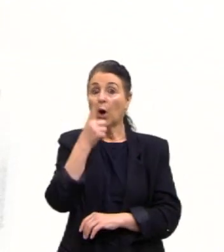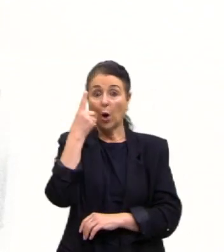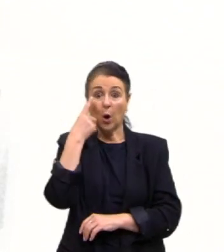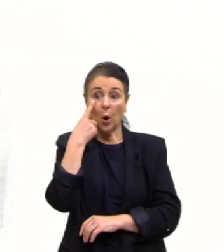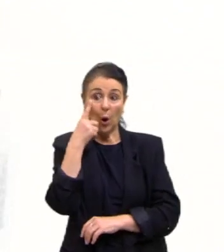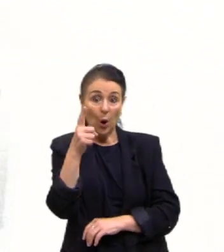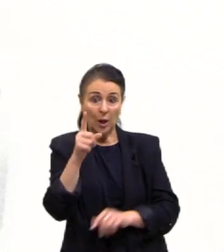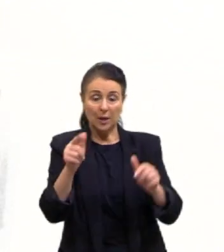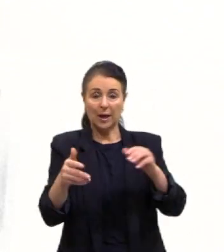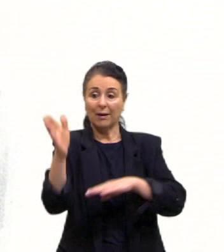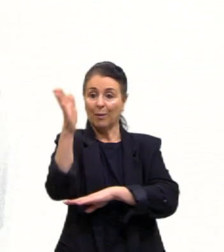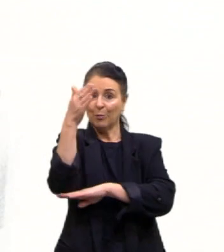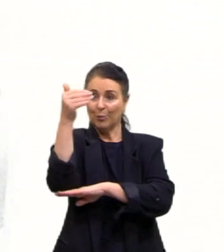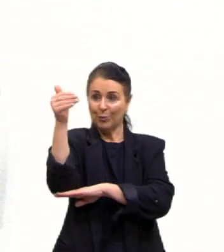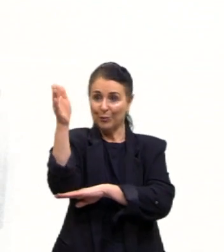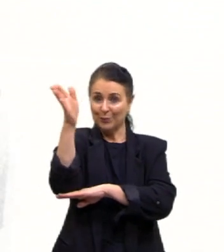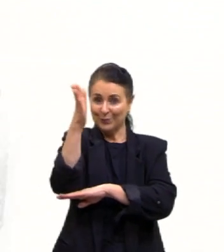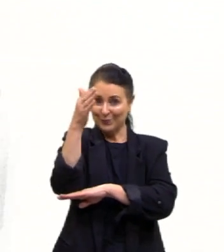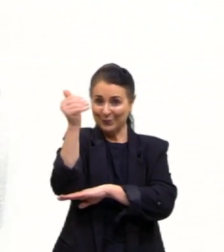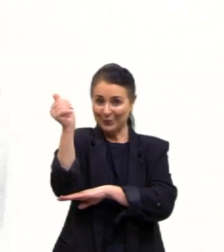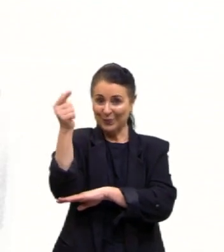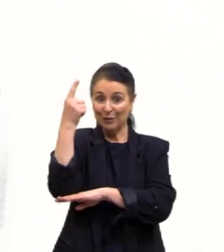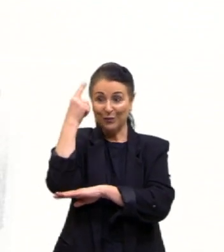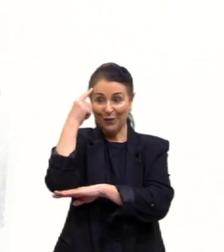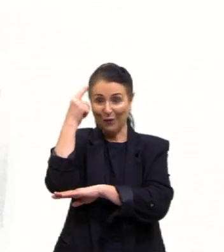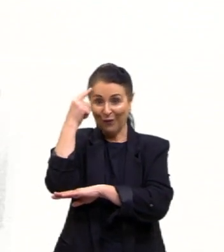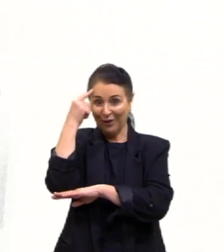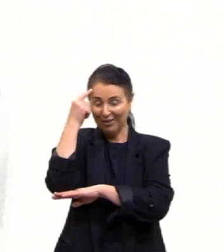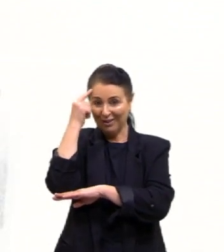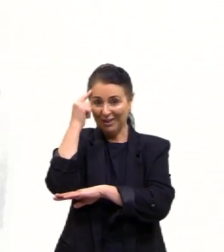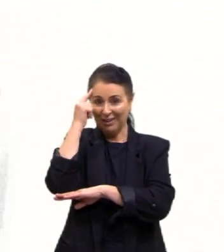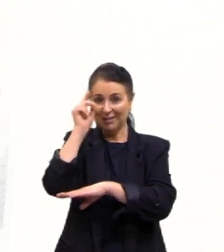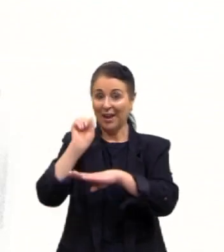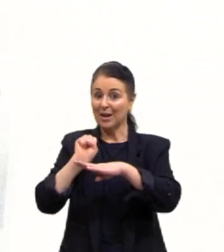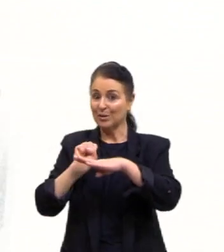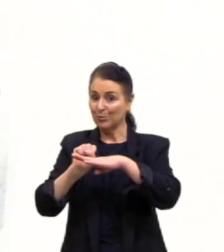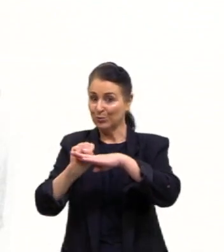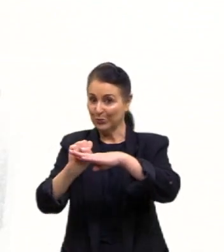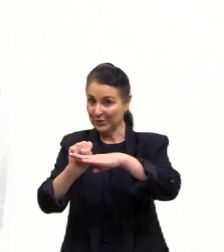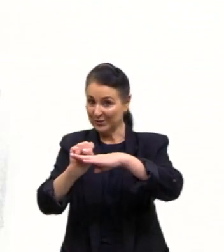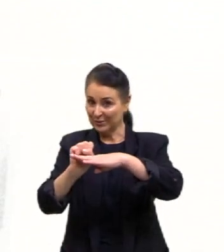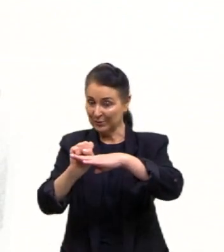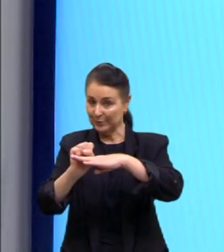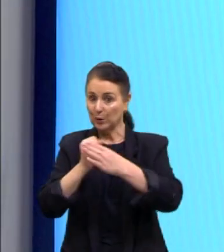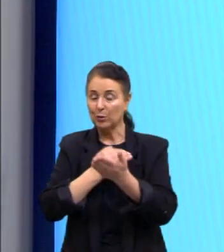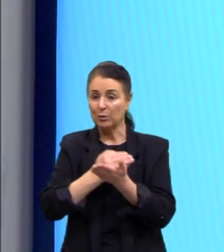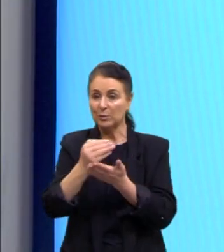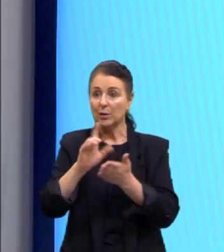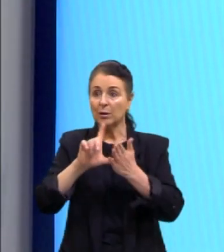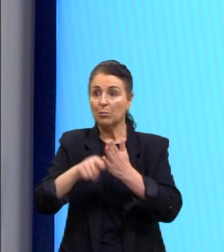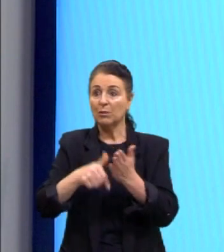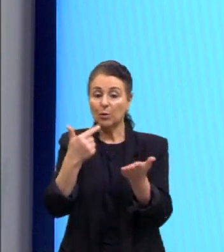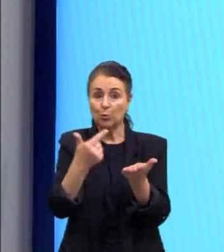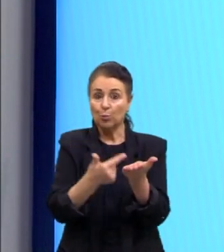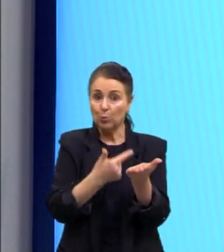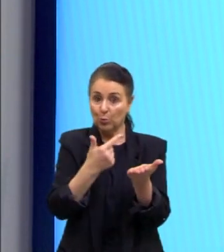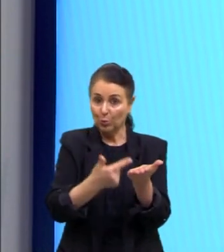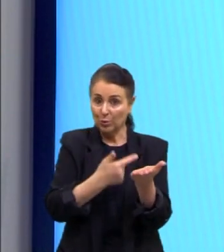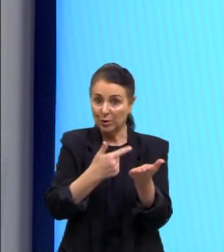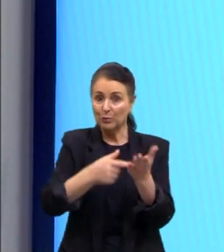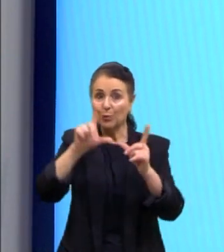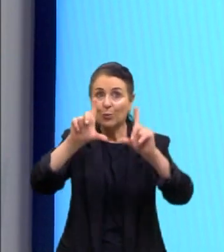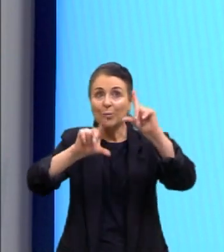Ela também tem muita força das ideias socialistas no início e aqui tem um livro Uma